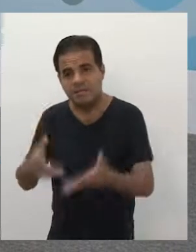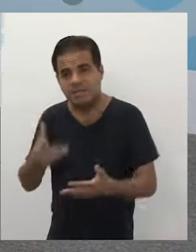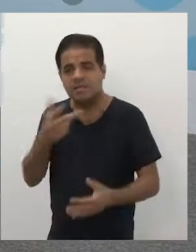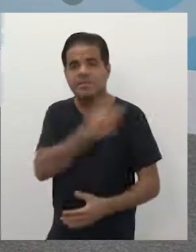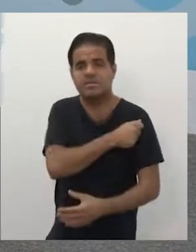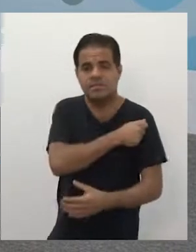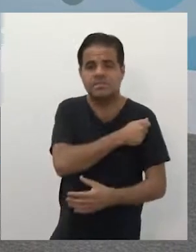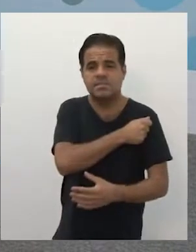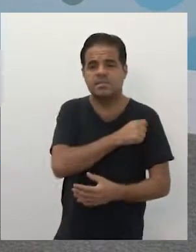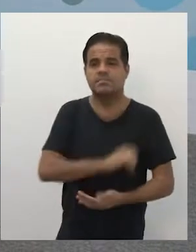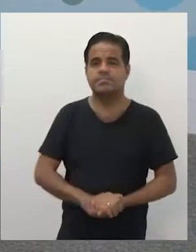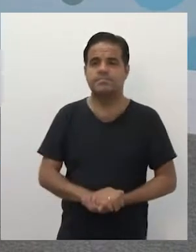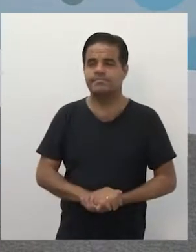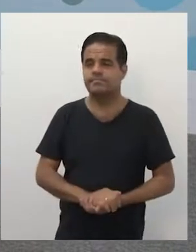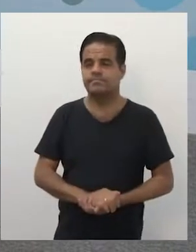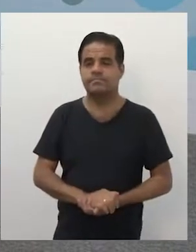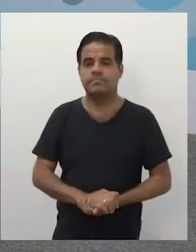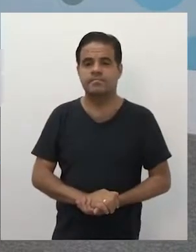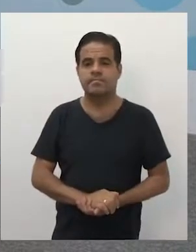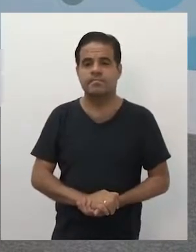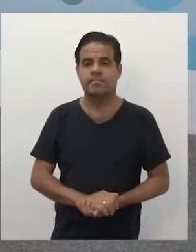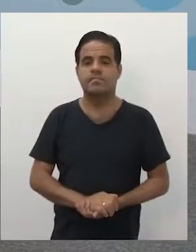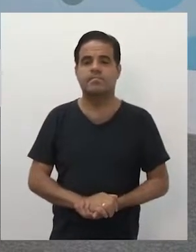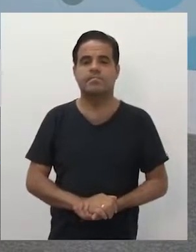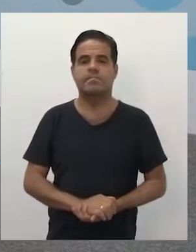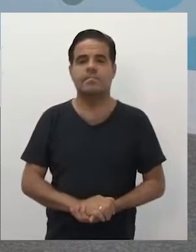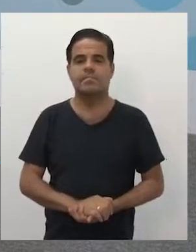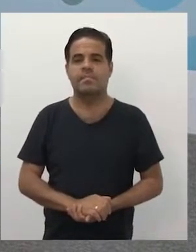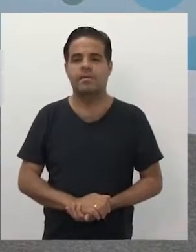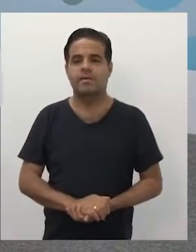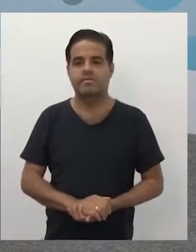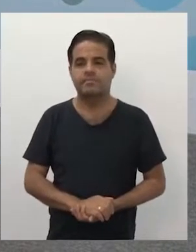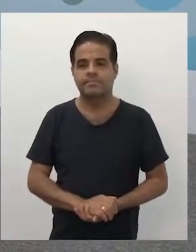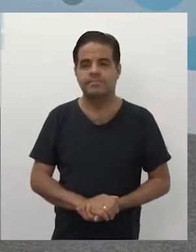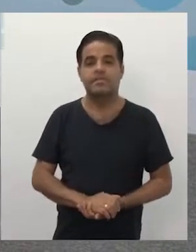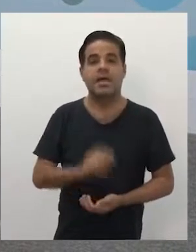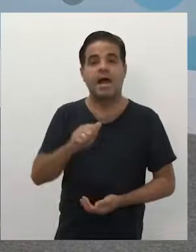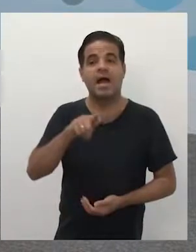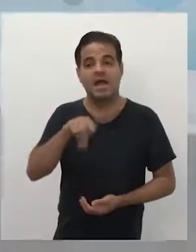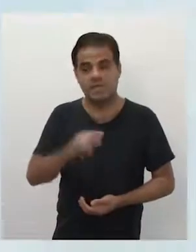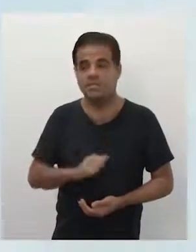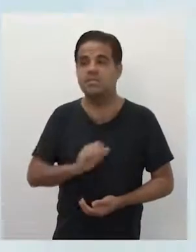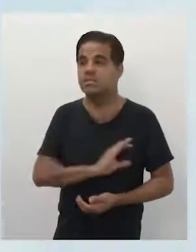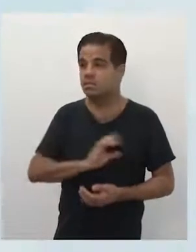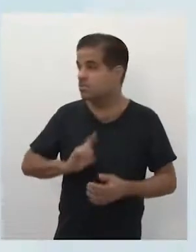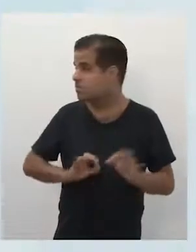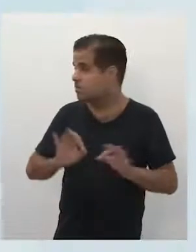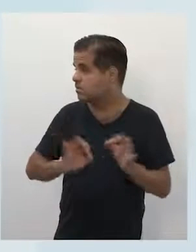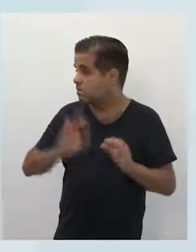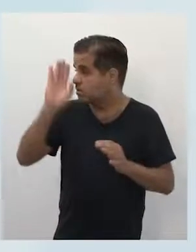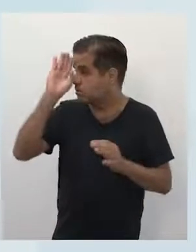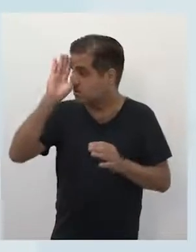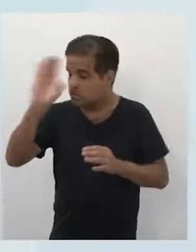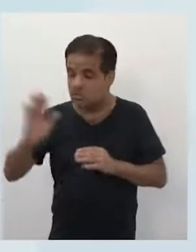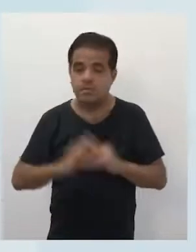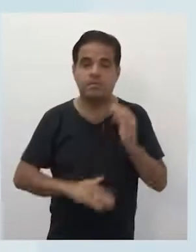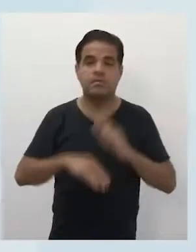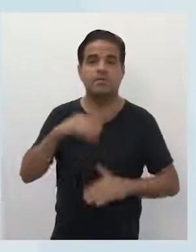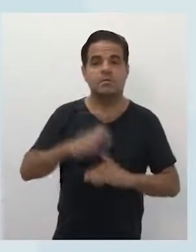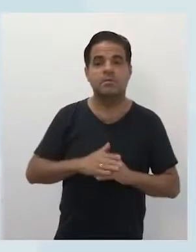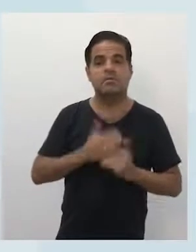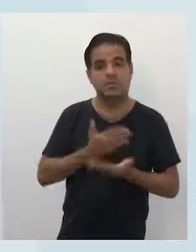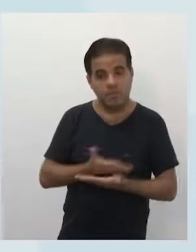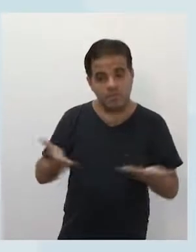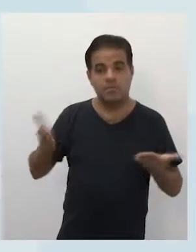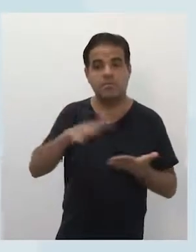de vacinas. Isso. Pode ir para o próximo, por favor? A agência coordenará com com as principais